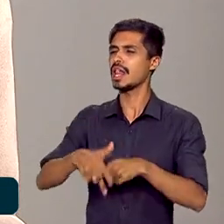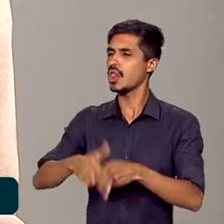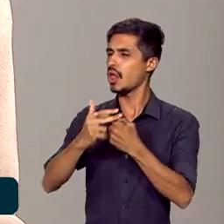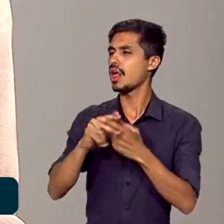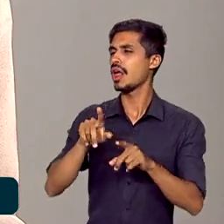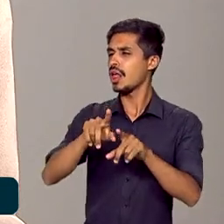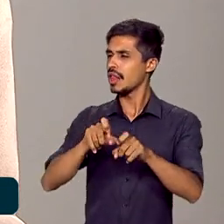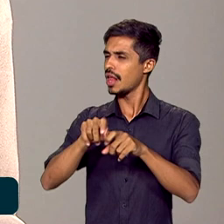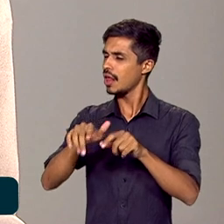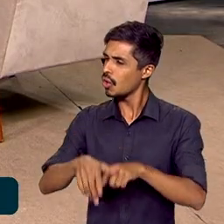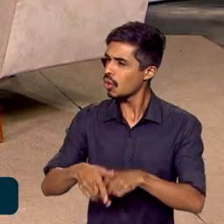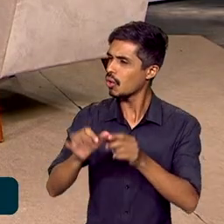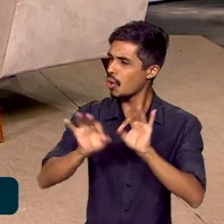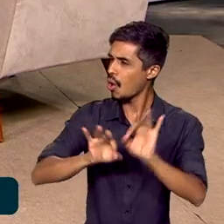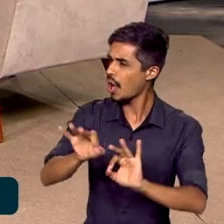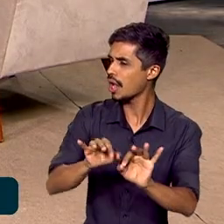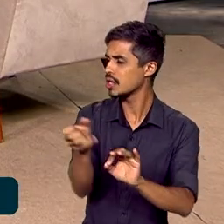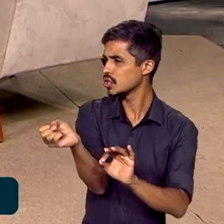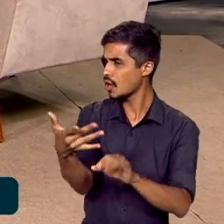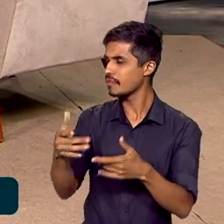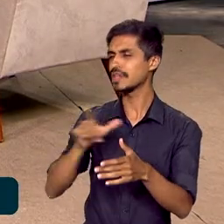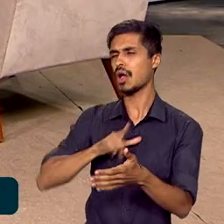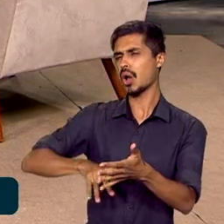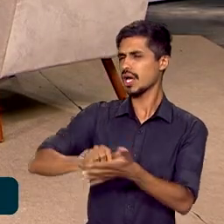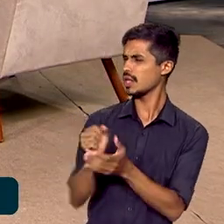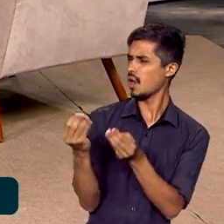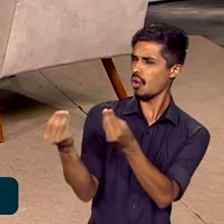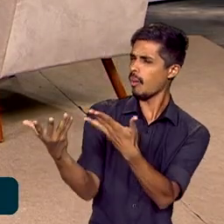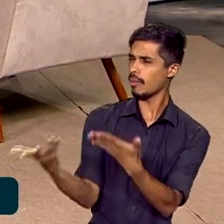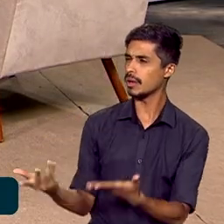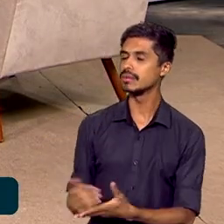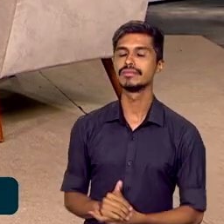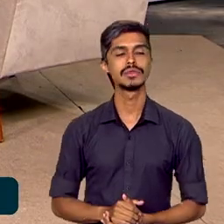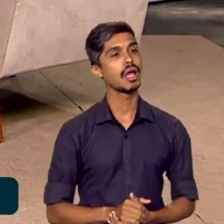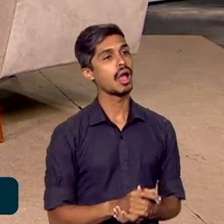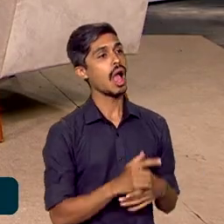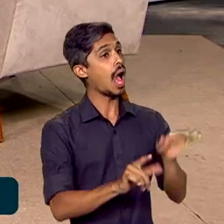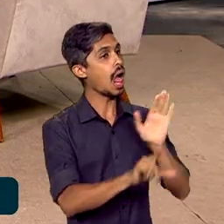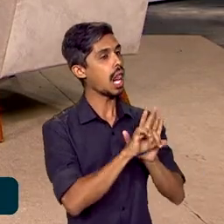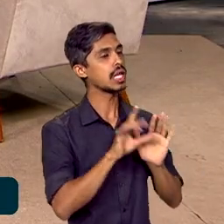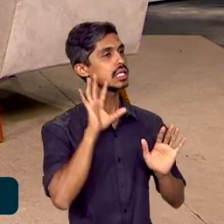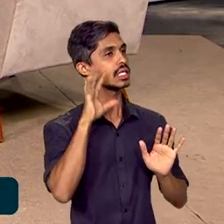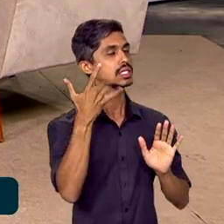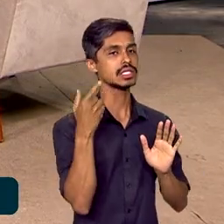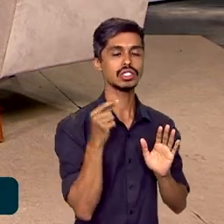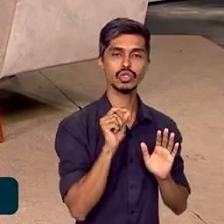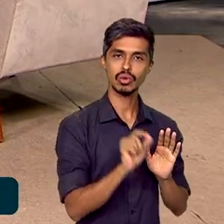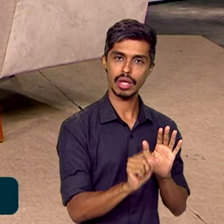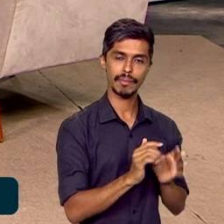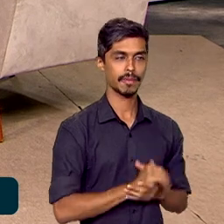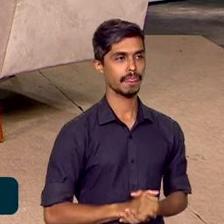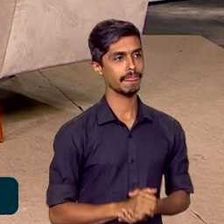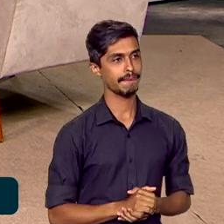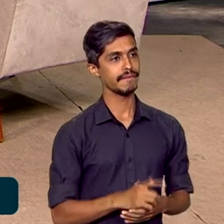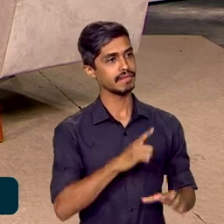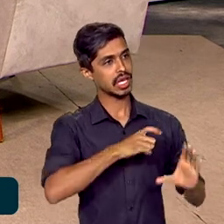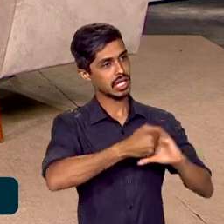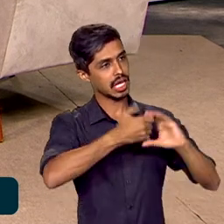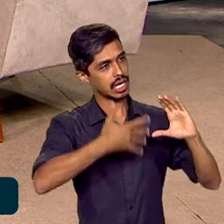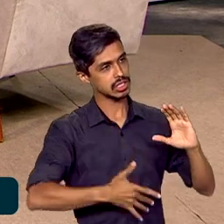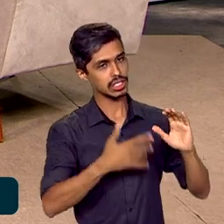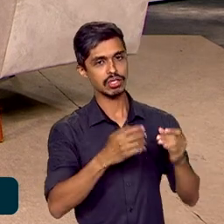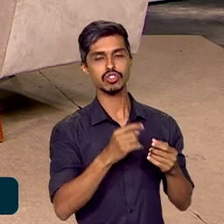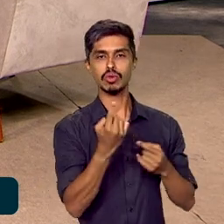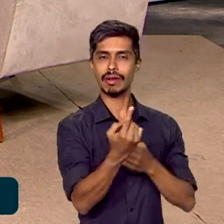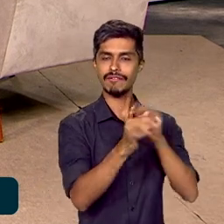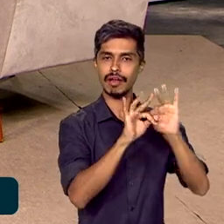ela é colocada no processo? Há um cadastramento, né? A legislação define os critérios para que uma